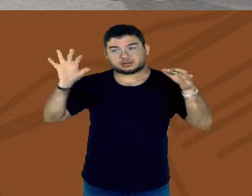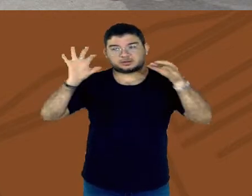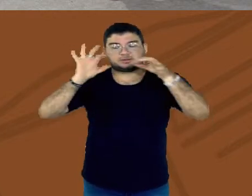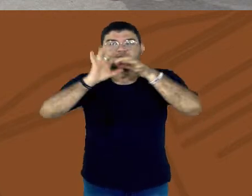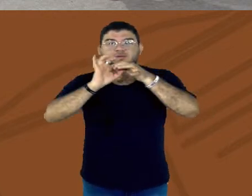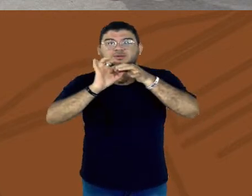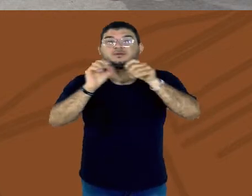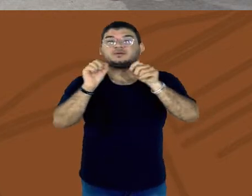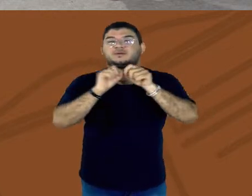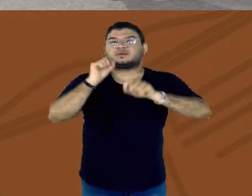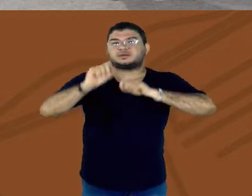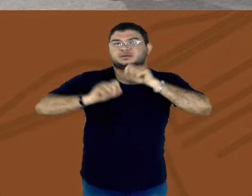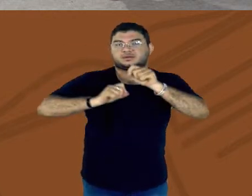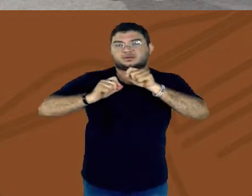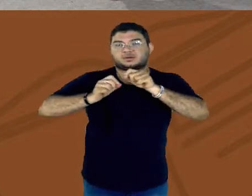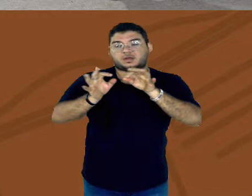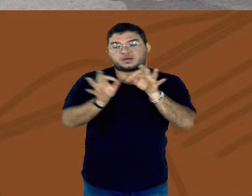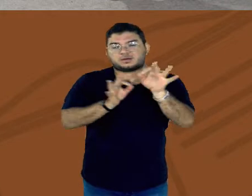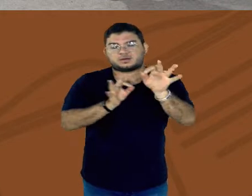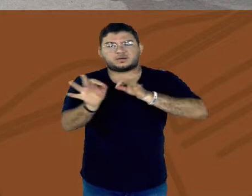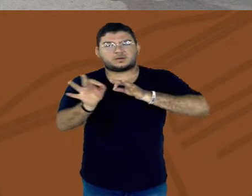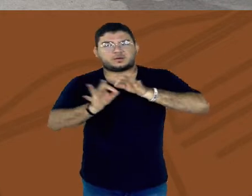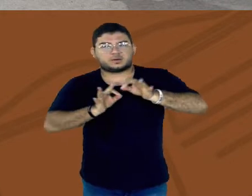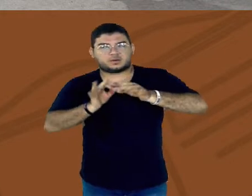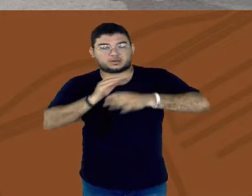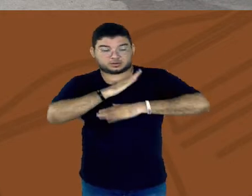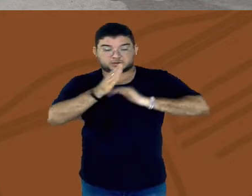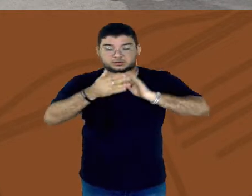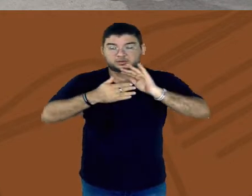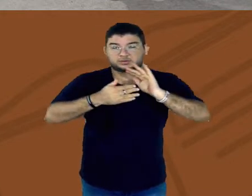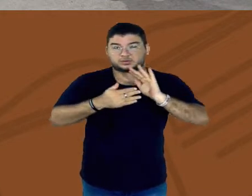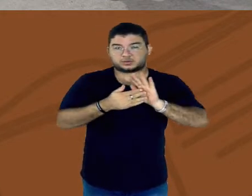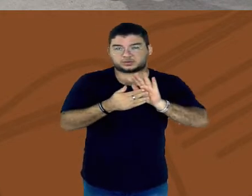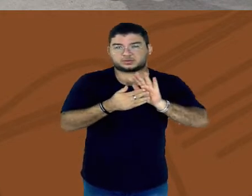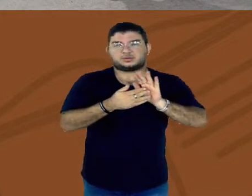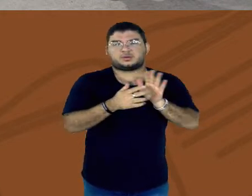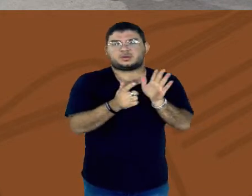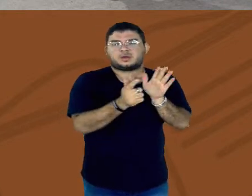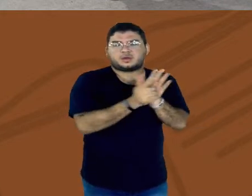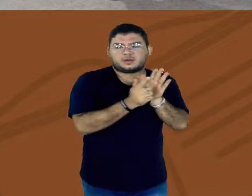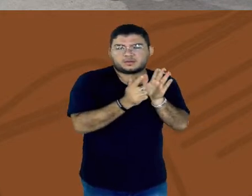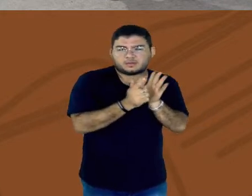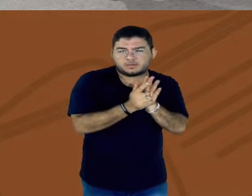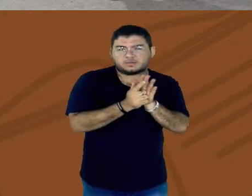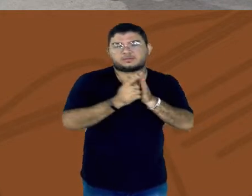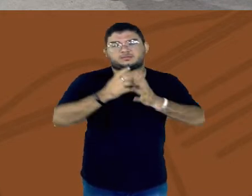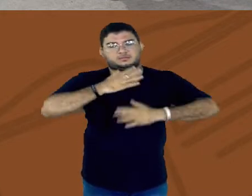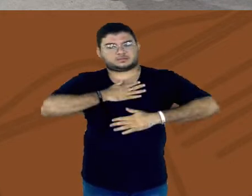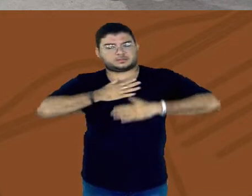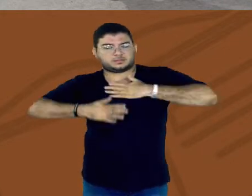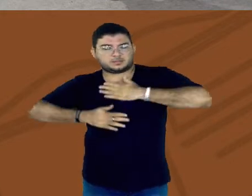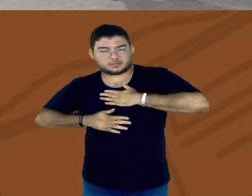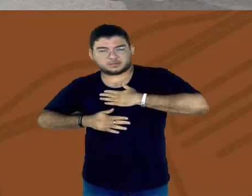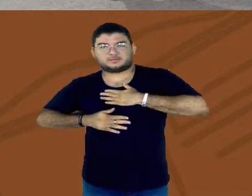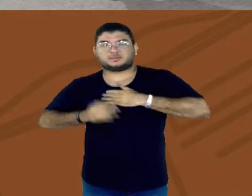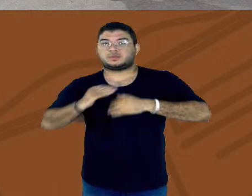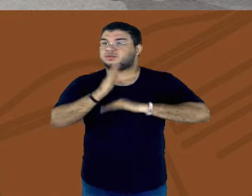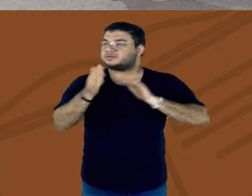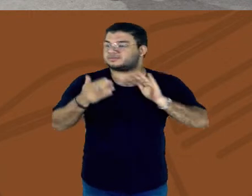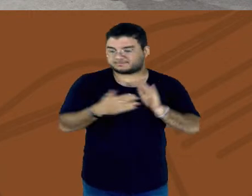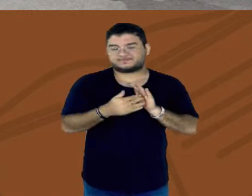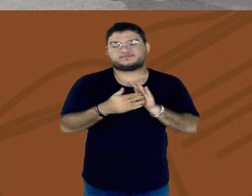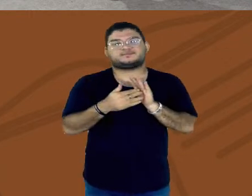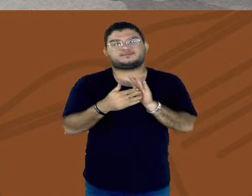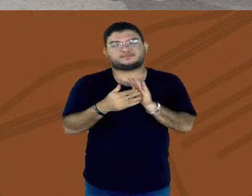eles coordenam praticamente todas as funções do nosso organismo, todas as funções do nosso